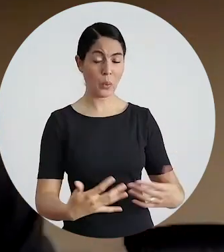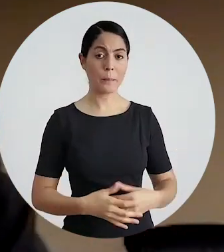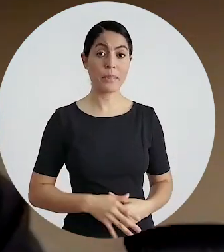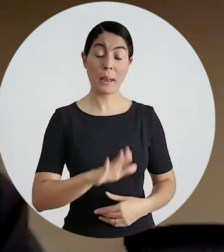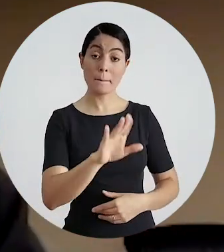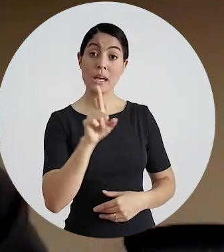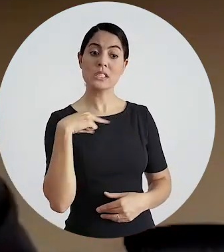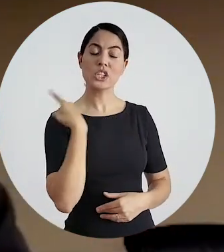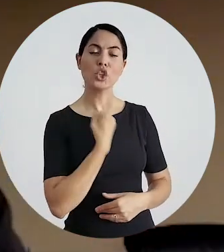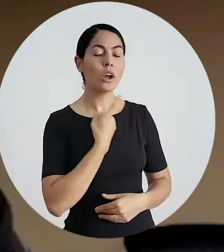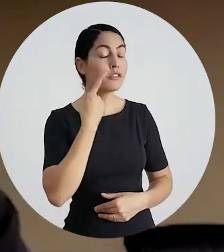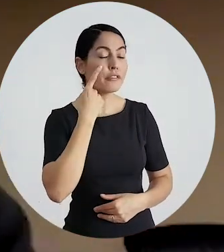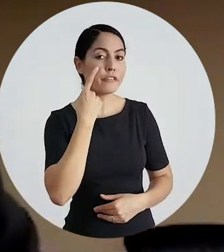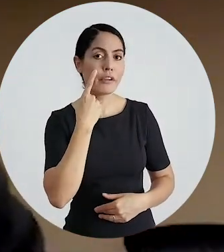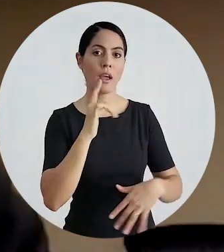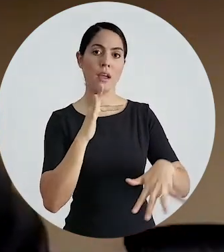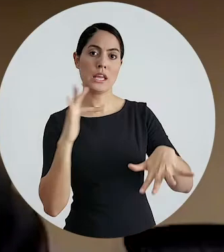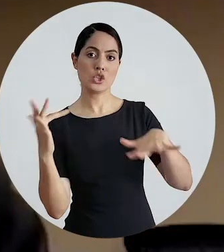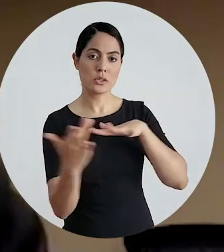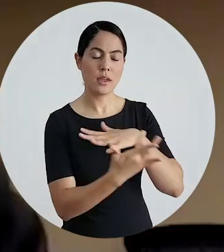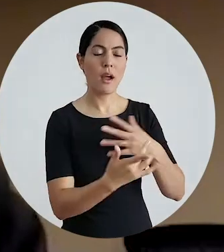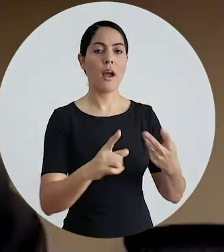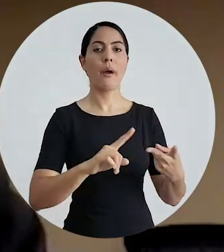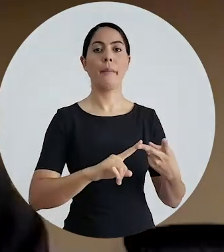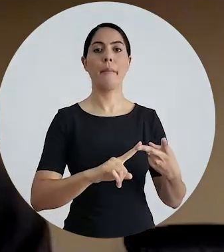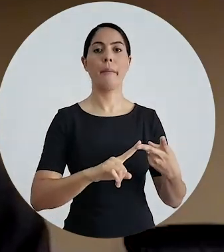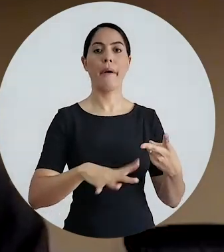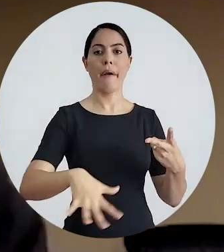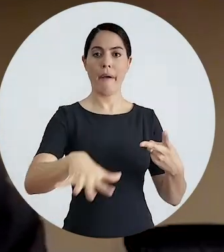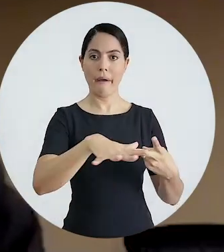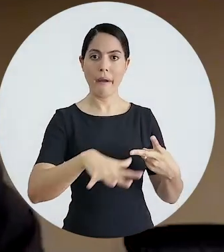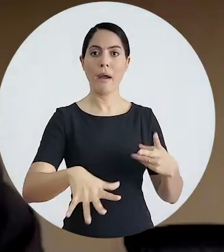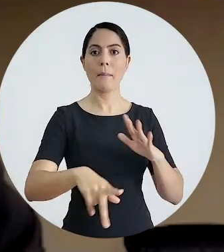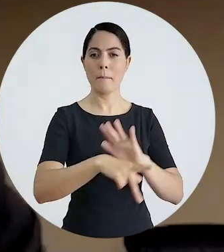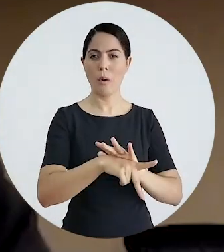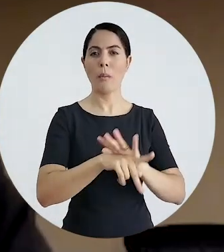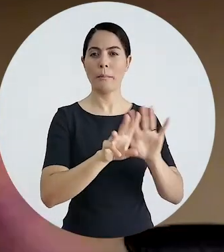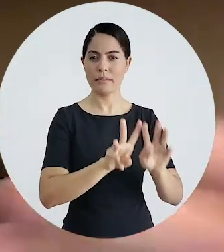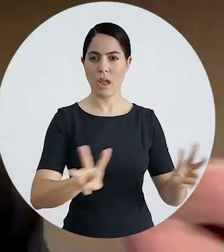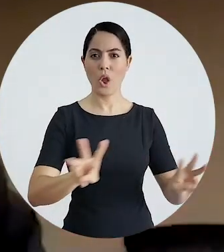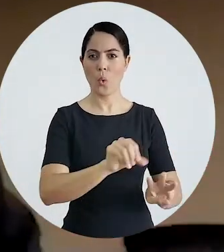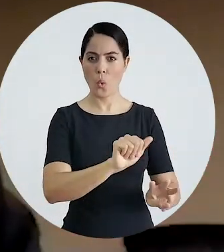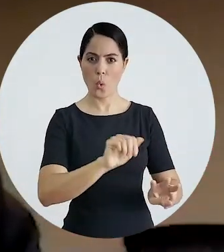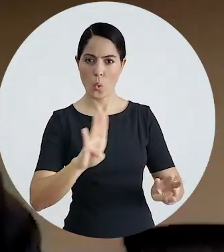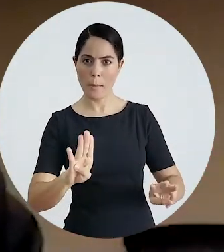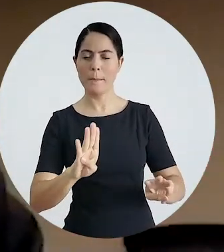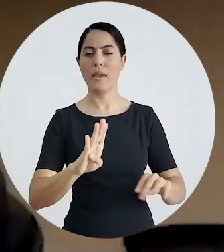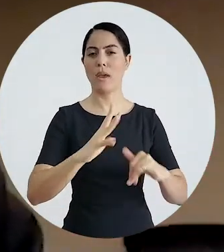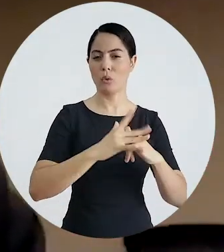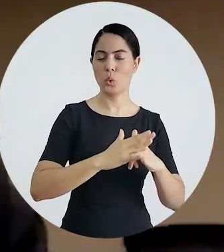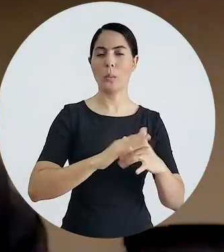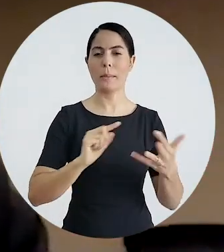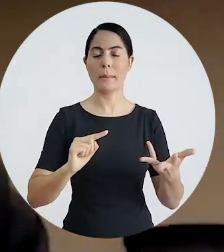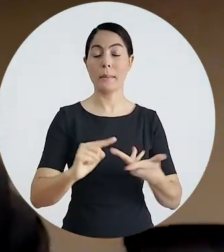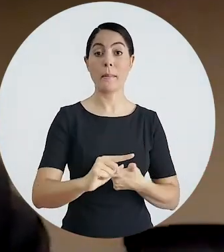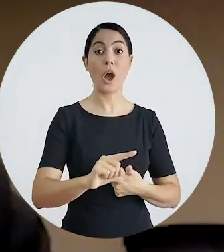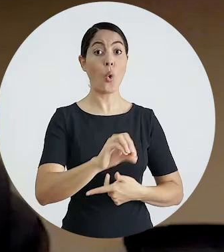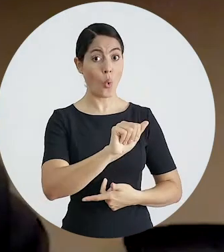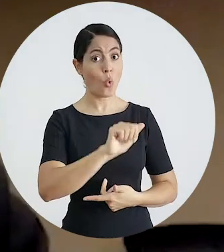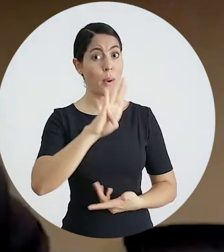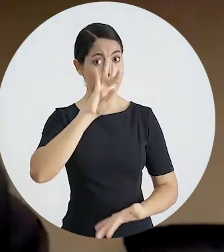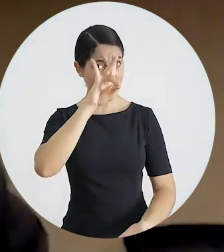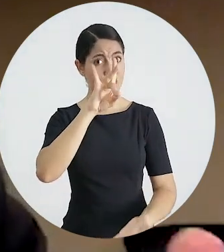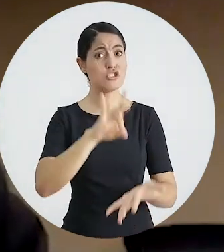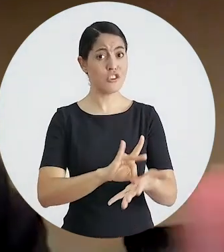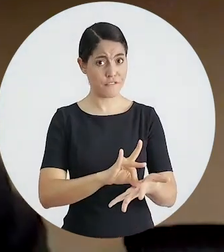gente agora. E não é só isso, se a gente acompanhar as redes sociais, se a gente acompanhar os canais oficiais da OAB, a gente percebe